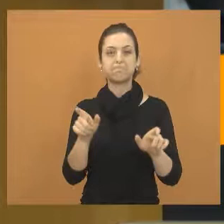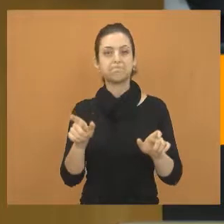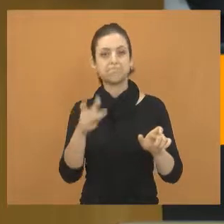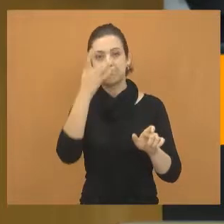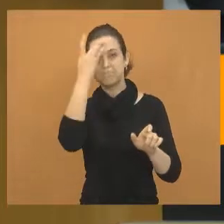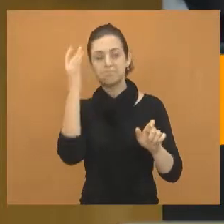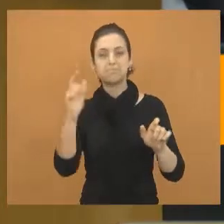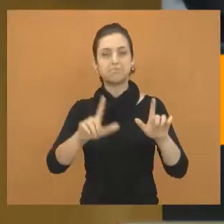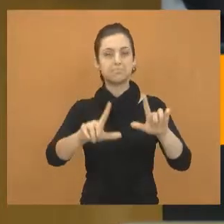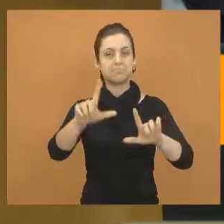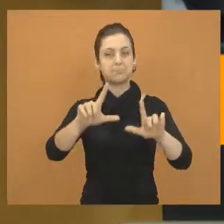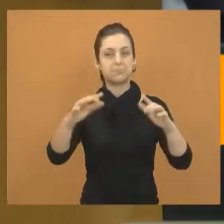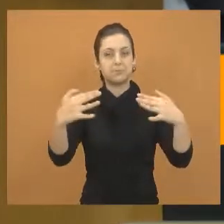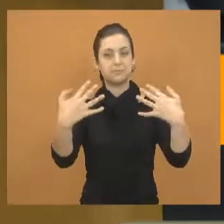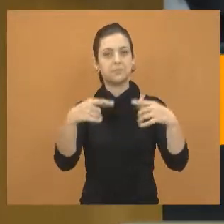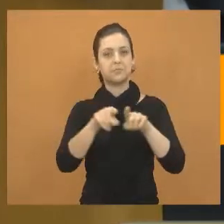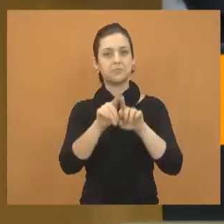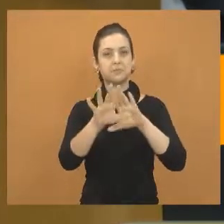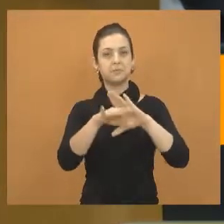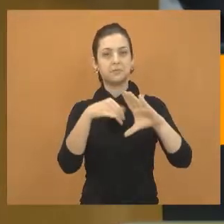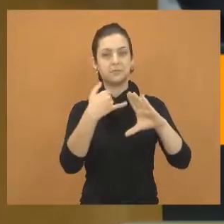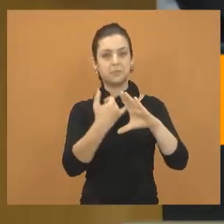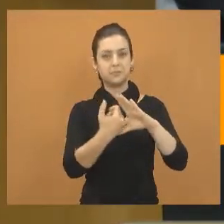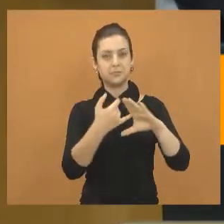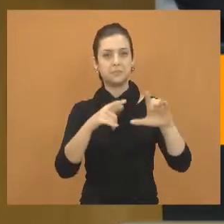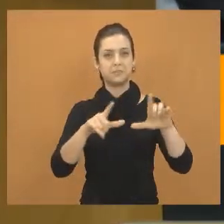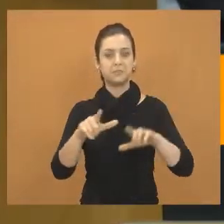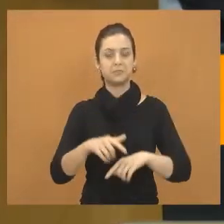os munícipes que nos assistem pela TV Câmara, através da internet e da TV.